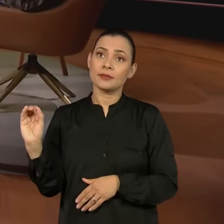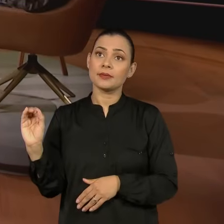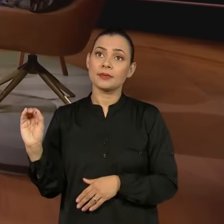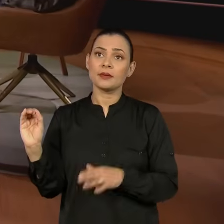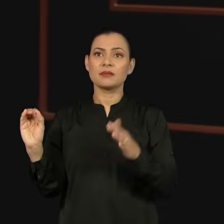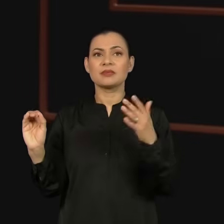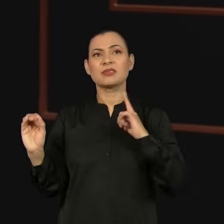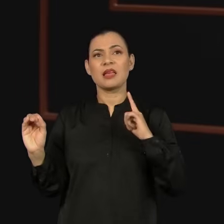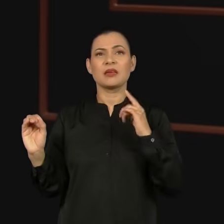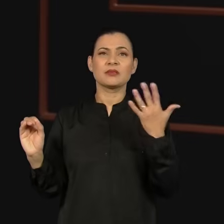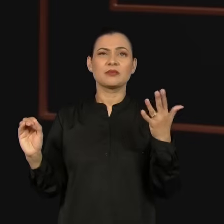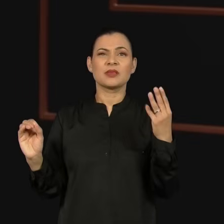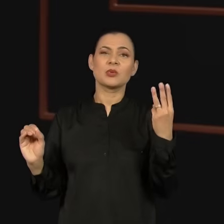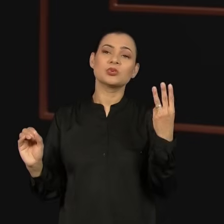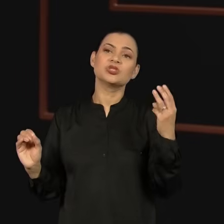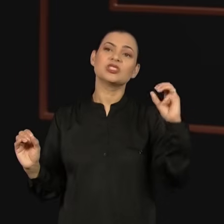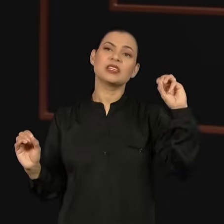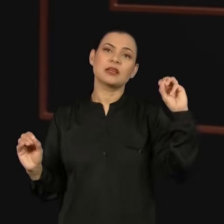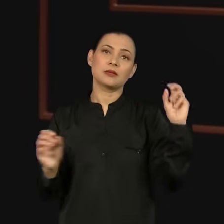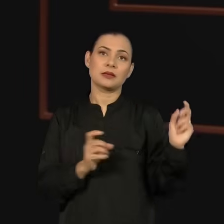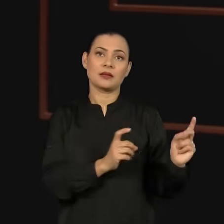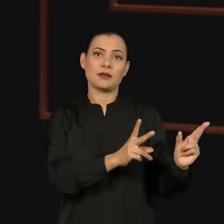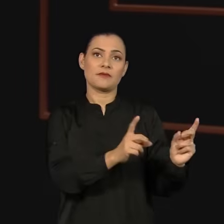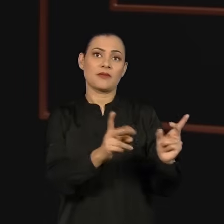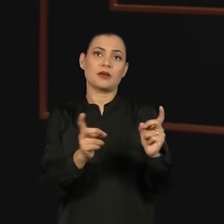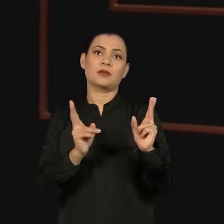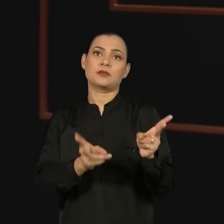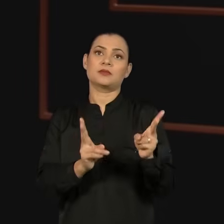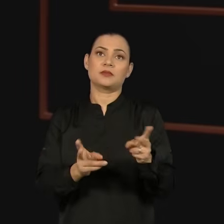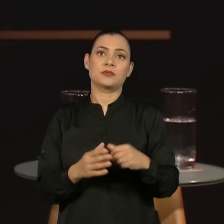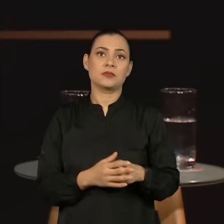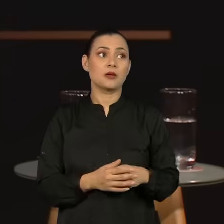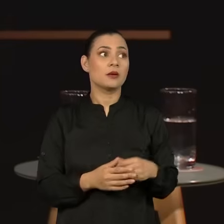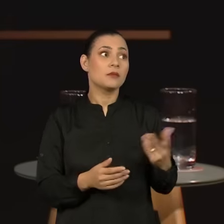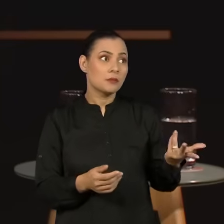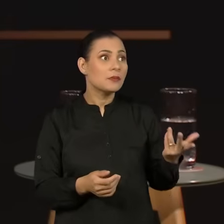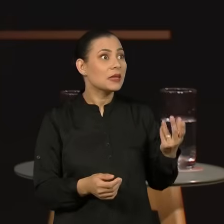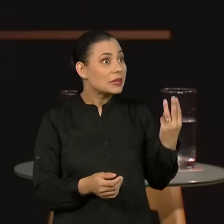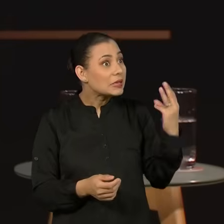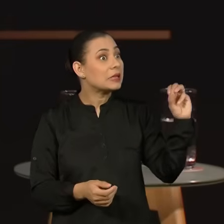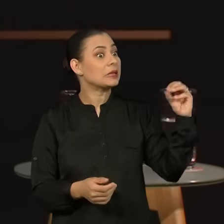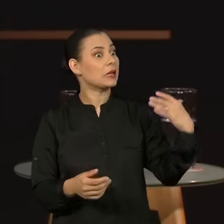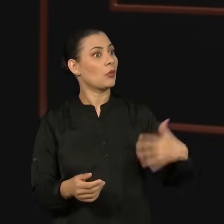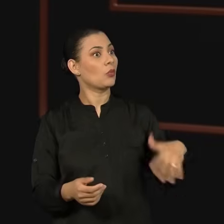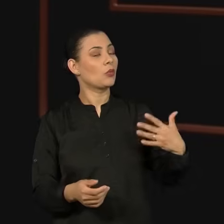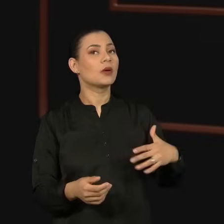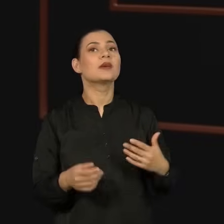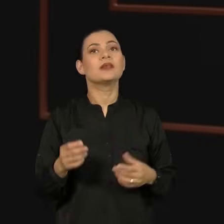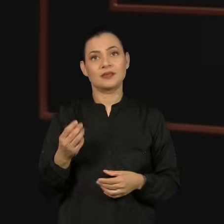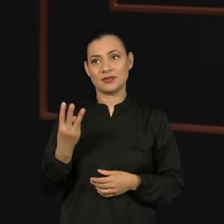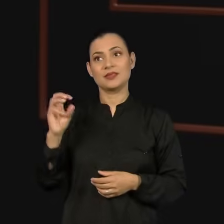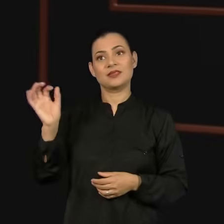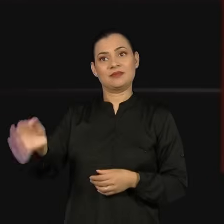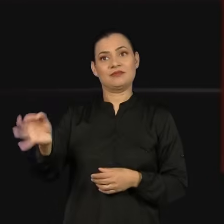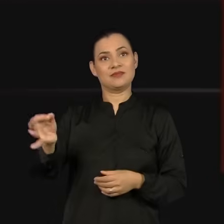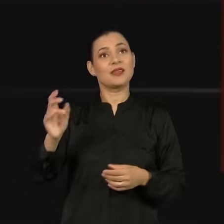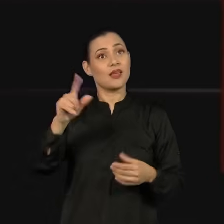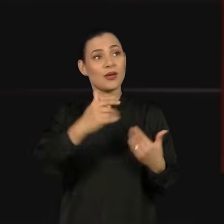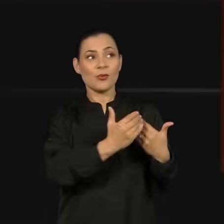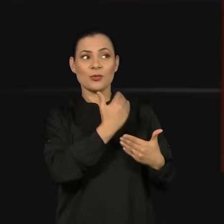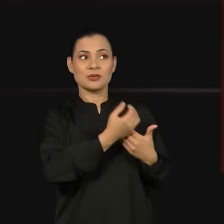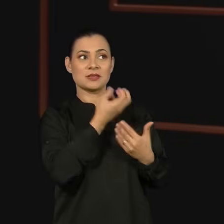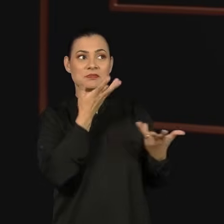uns 30 que vendem desse jeito. Sim, mas são 30, né? 30 é bastante, né? Foi um baita conselho,